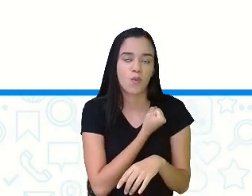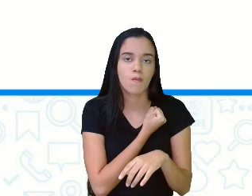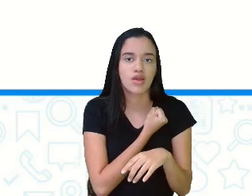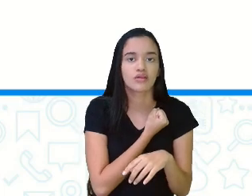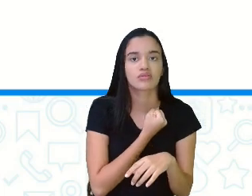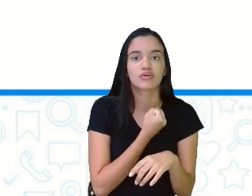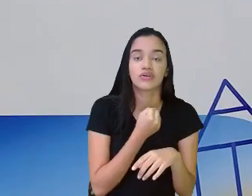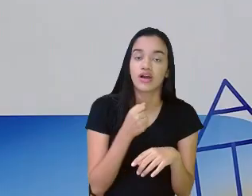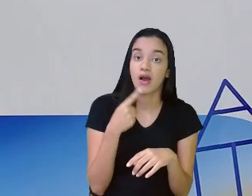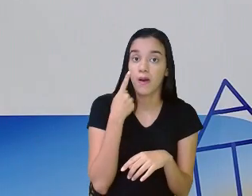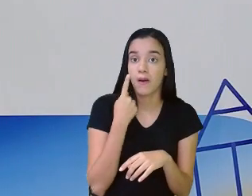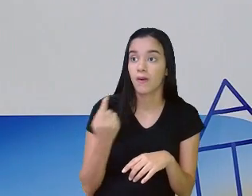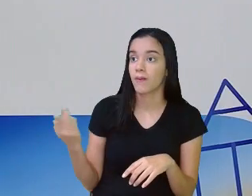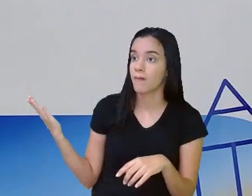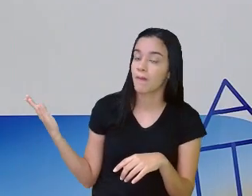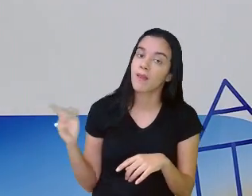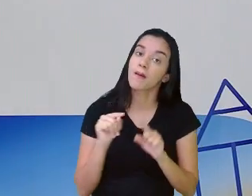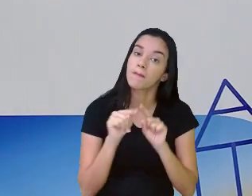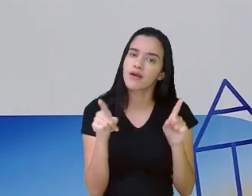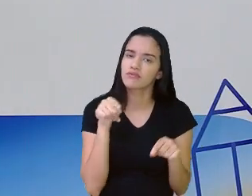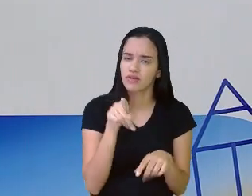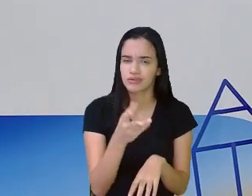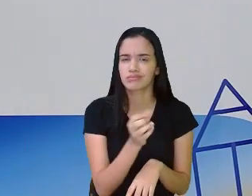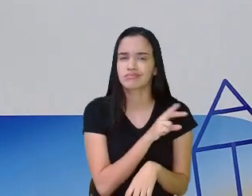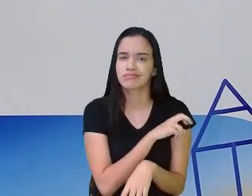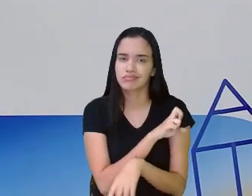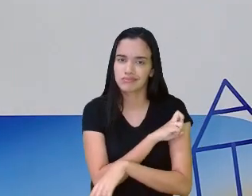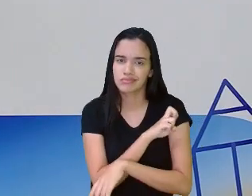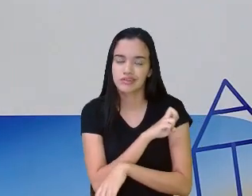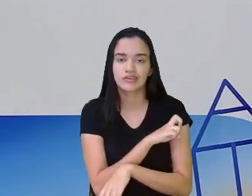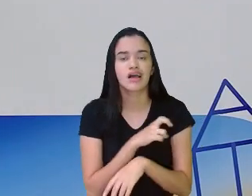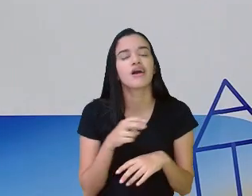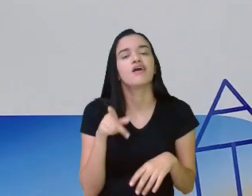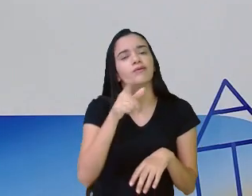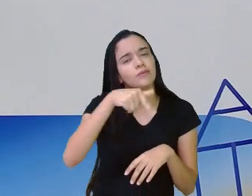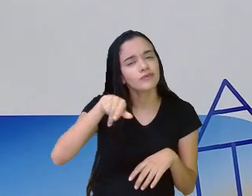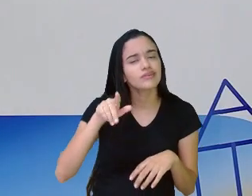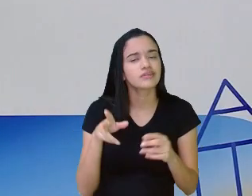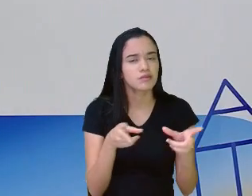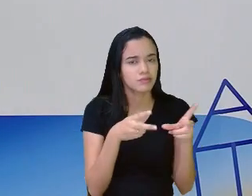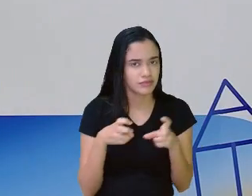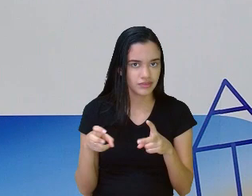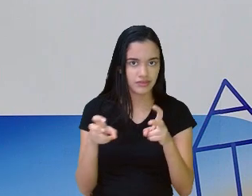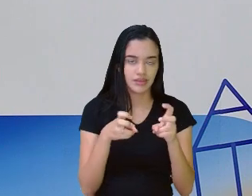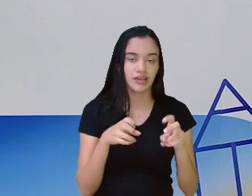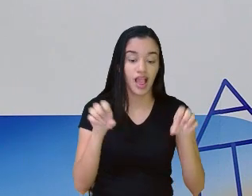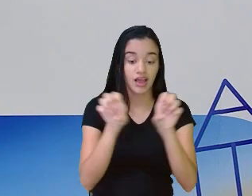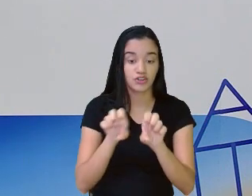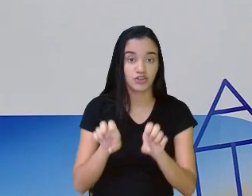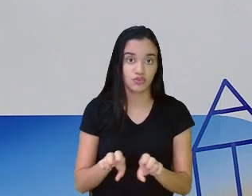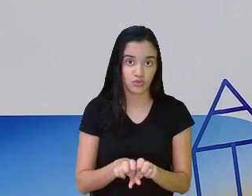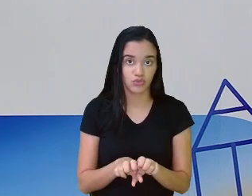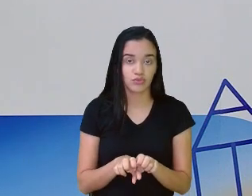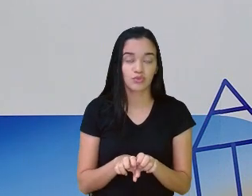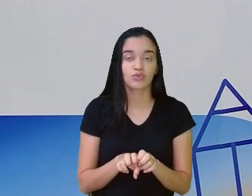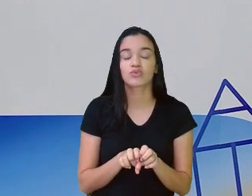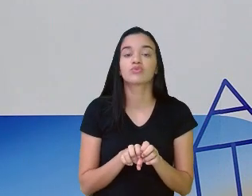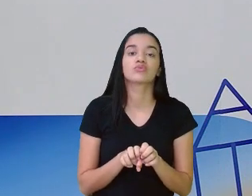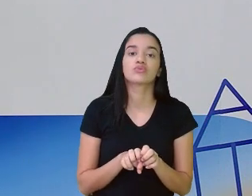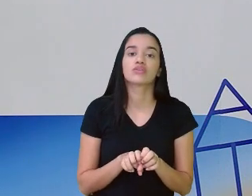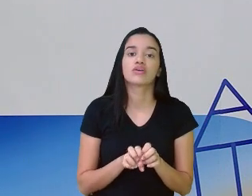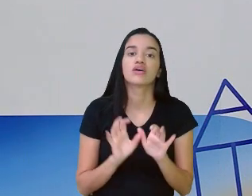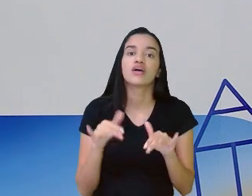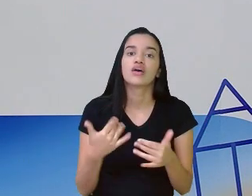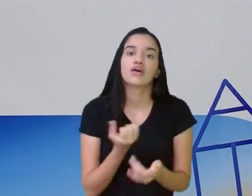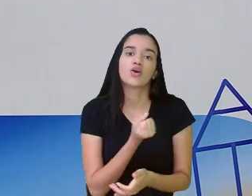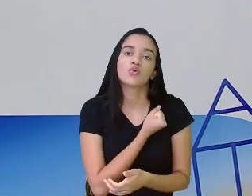um número embaixo. Mas você é do 5º ano, sabe identificar perfeitamente a estrutura de uma fração.